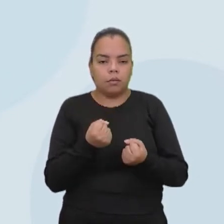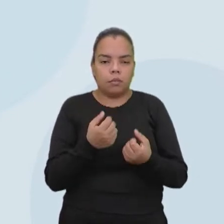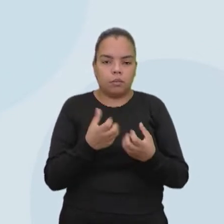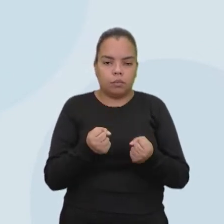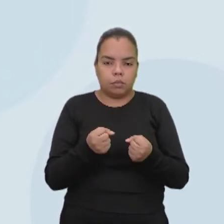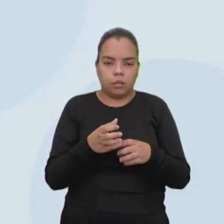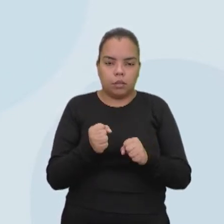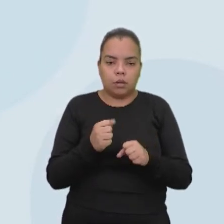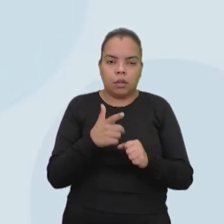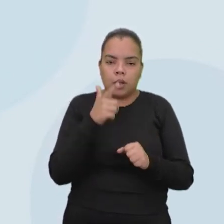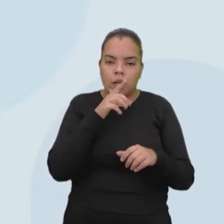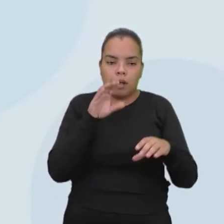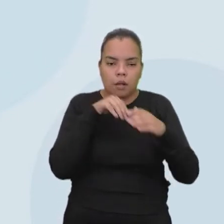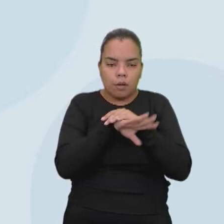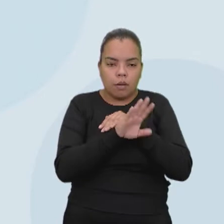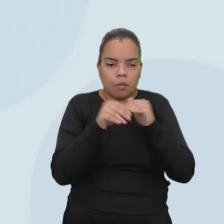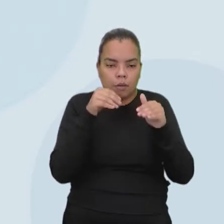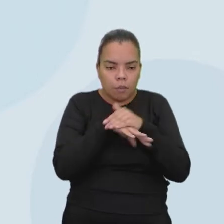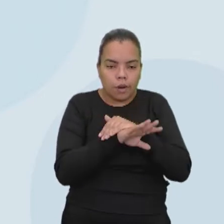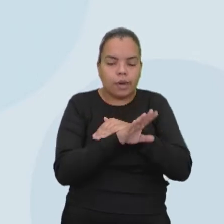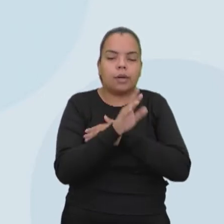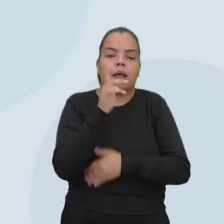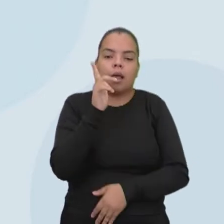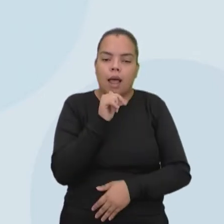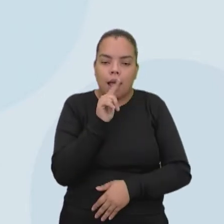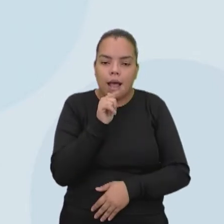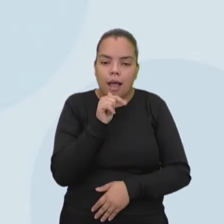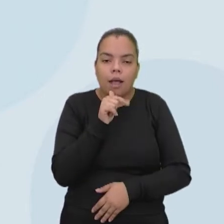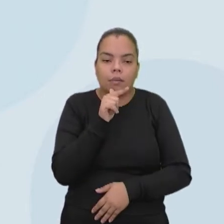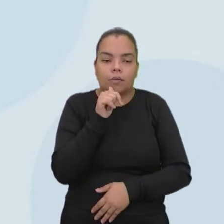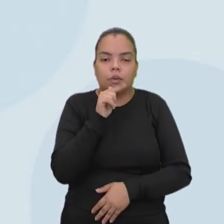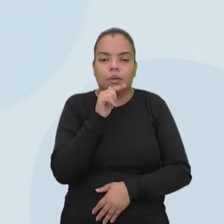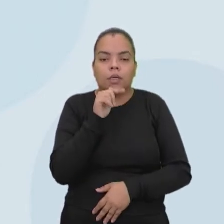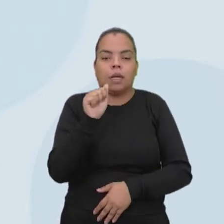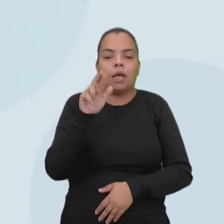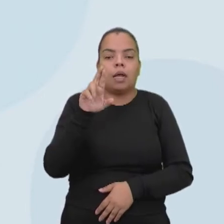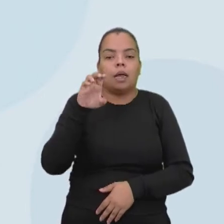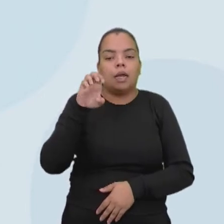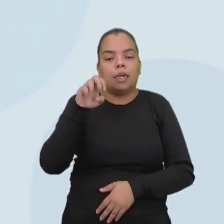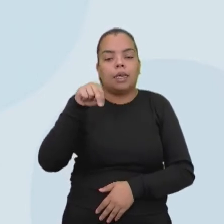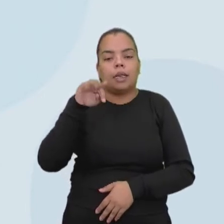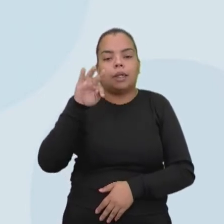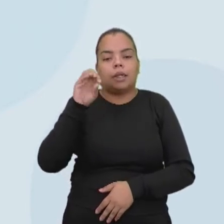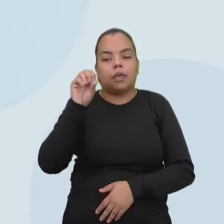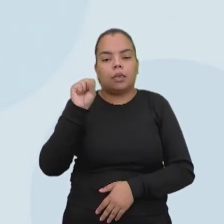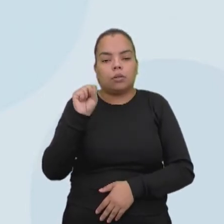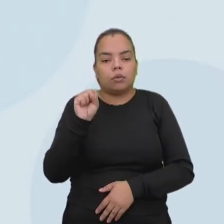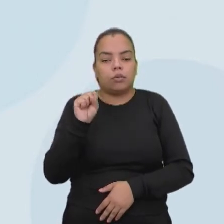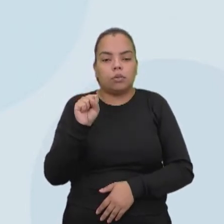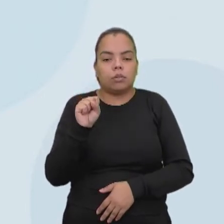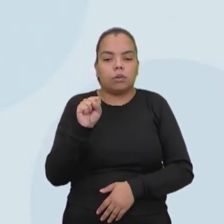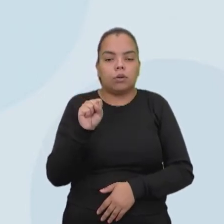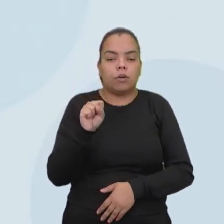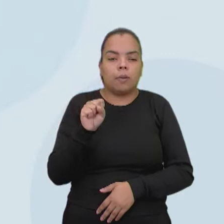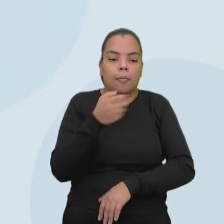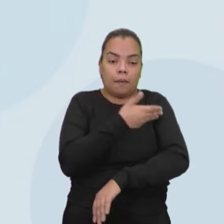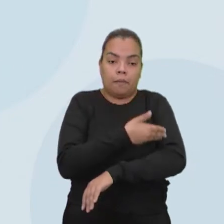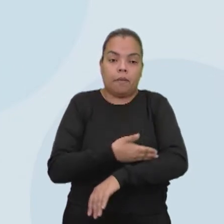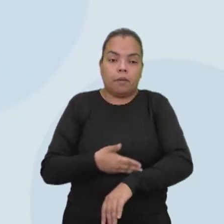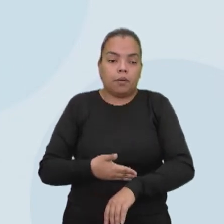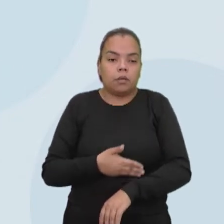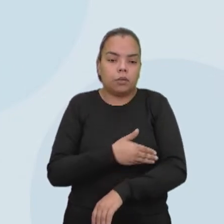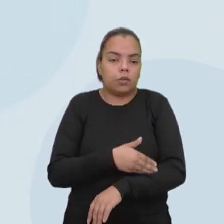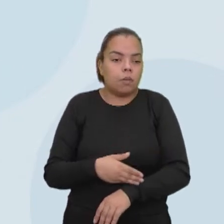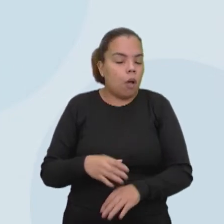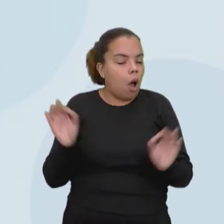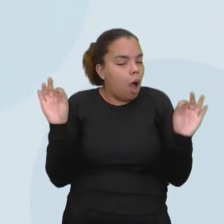de armazenar e fornecer água. Arenitos costumam ser ótimos aquíferos. As mudanças na